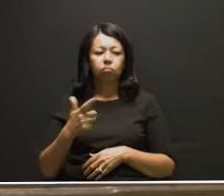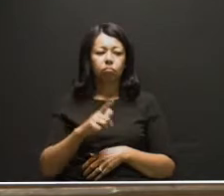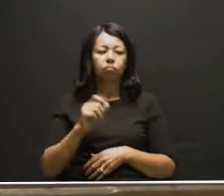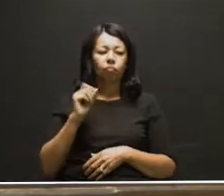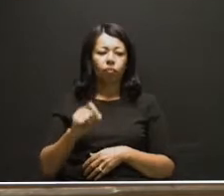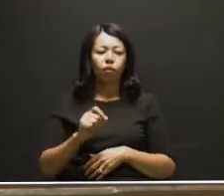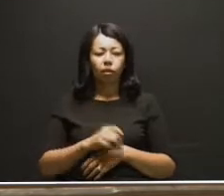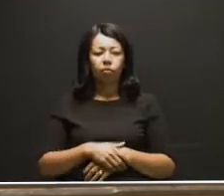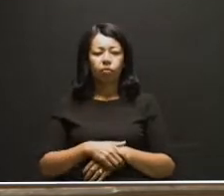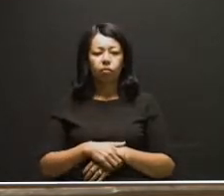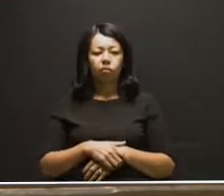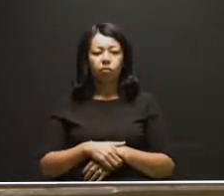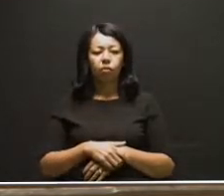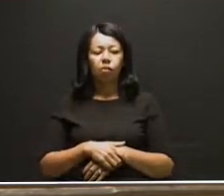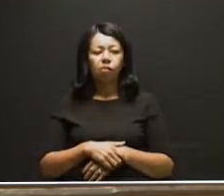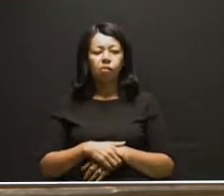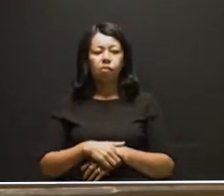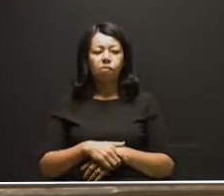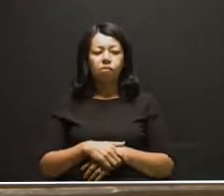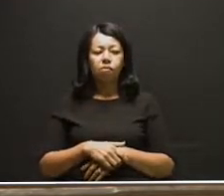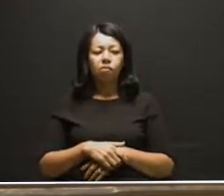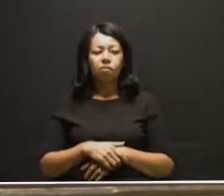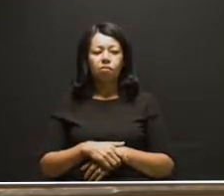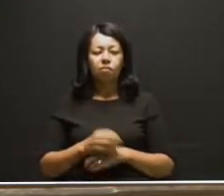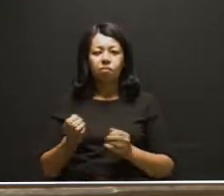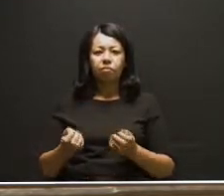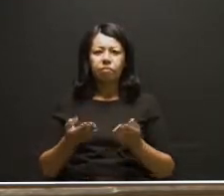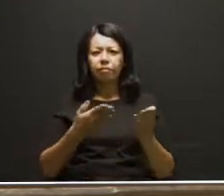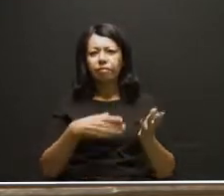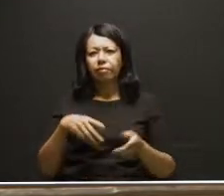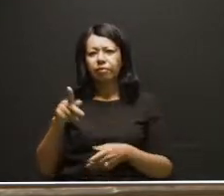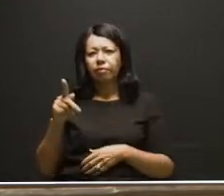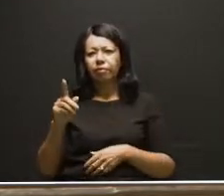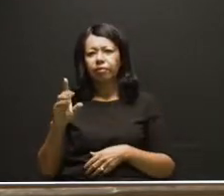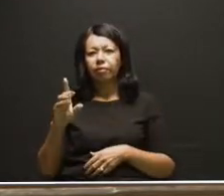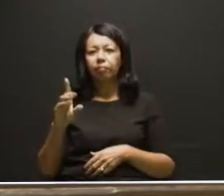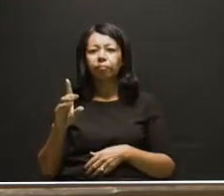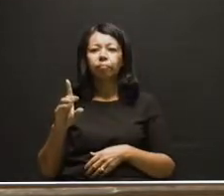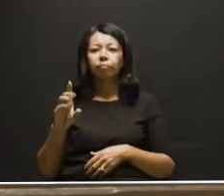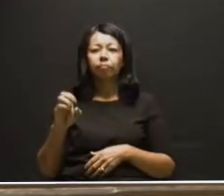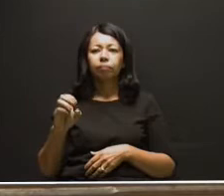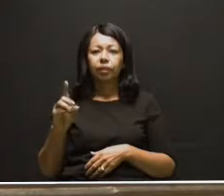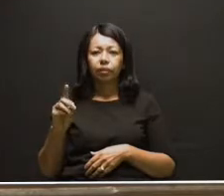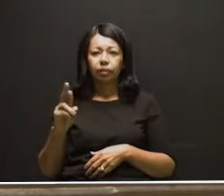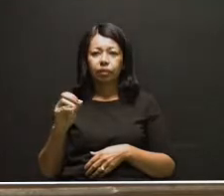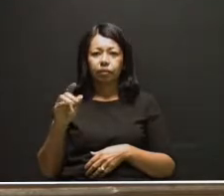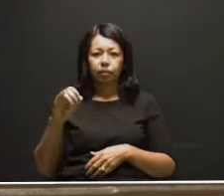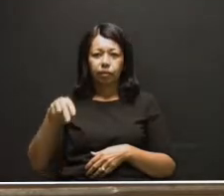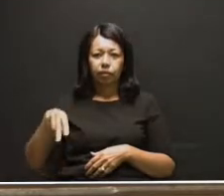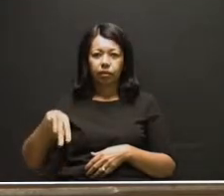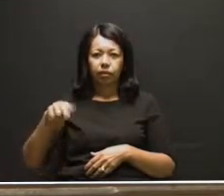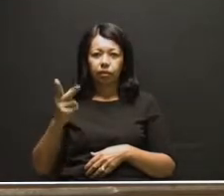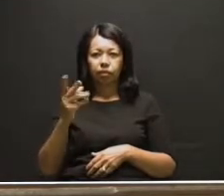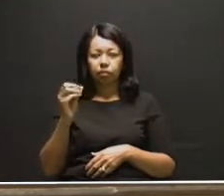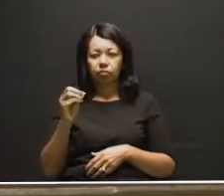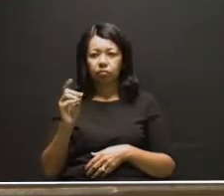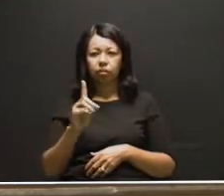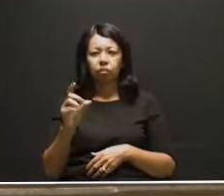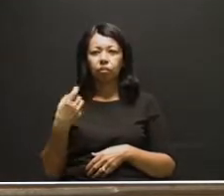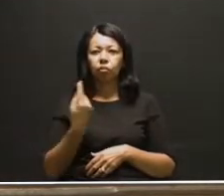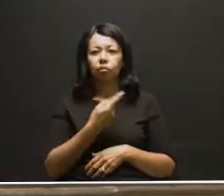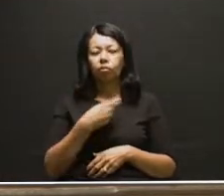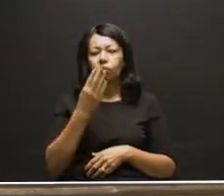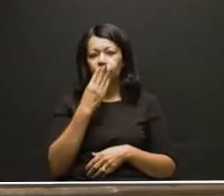entrega pedrinho já até a campanha entrega pedrinho sai porque não é só nosso pedido nosso pedido